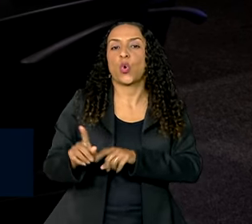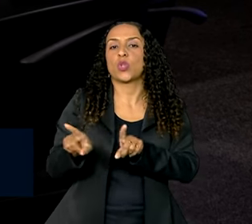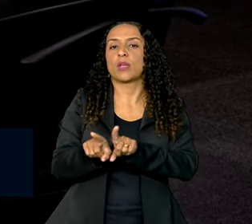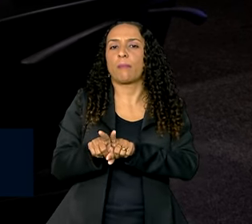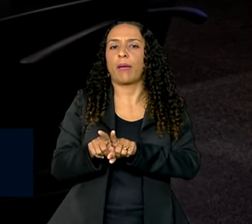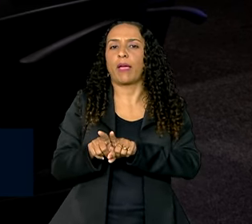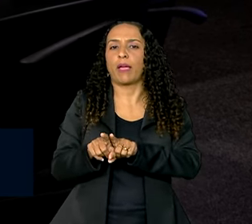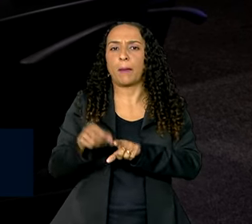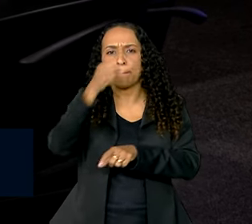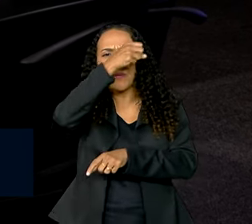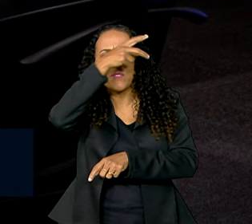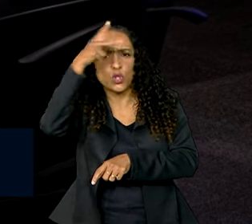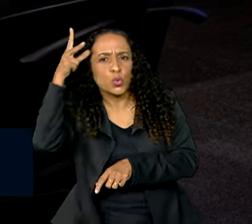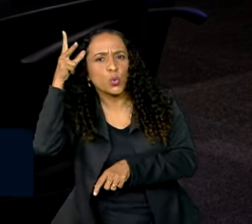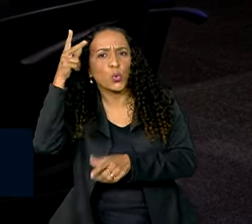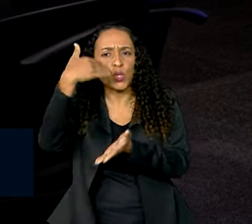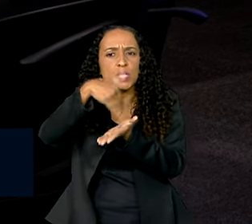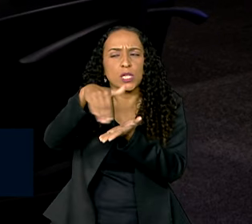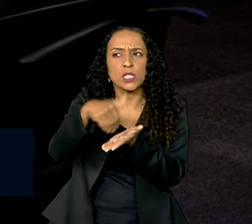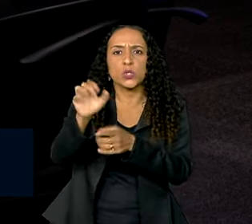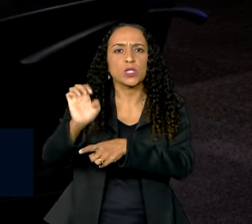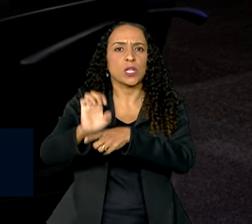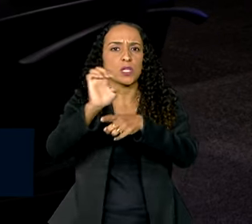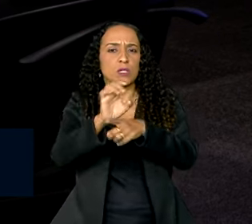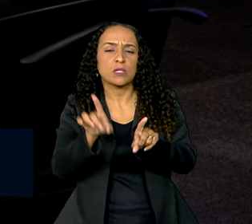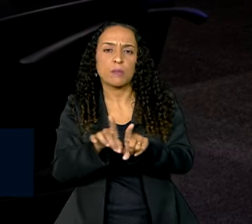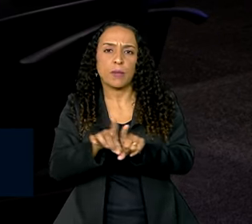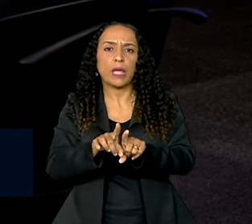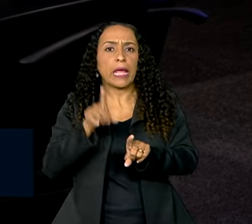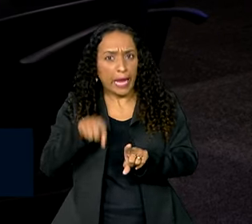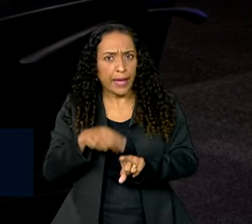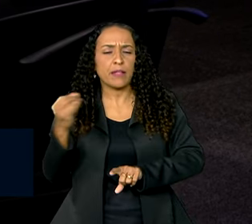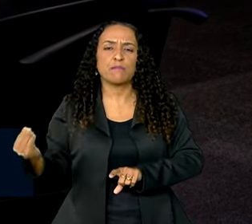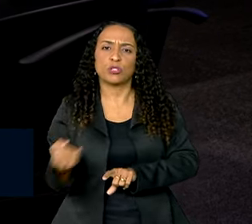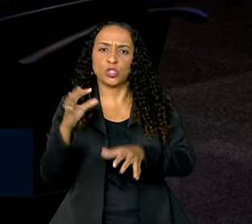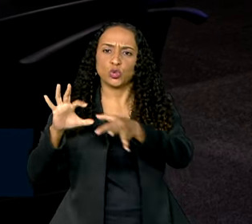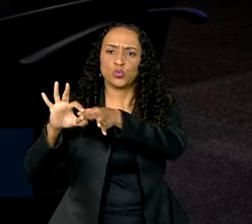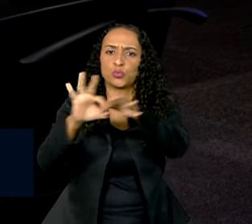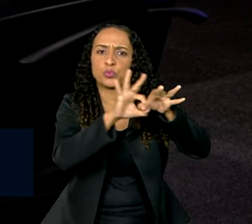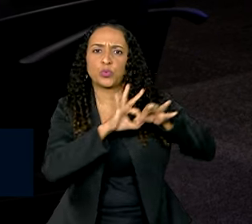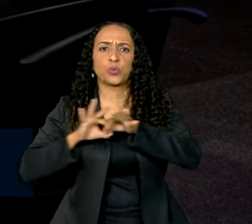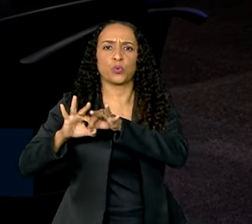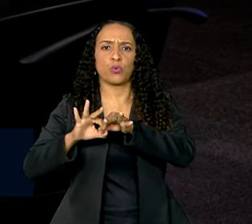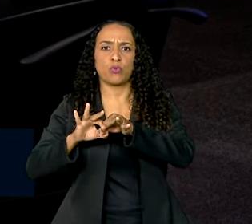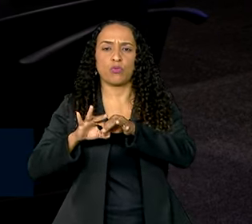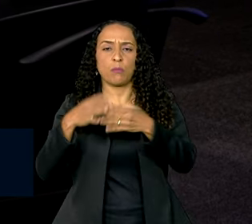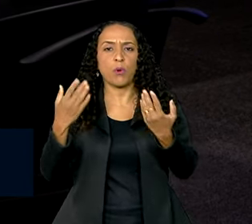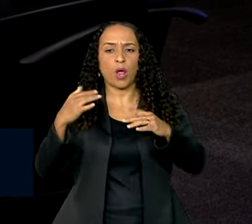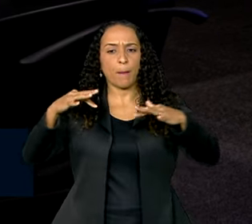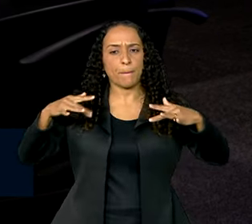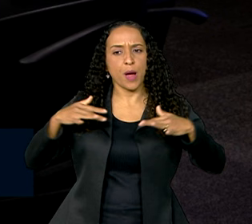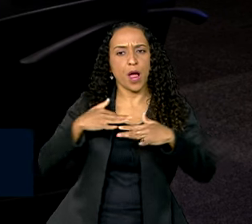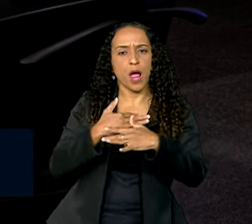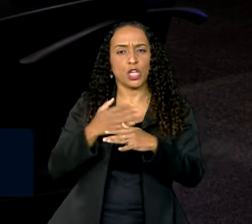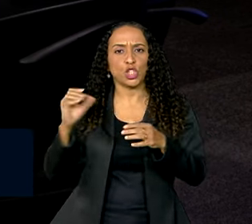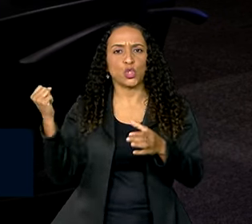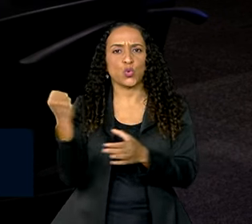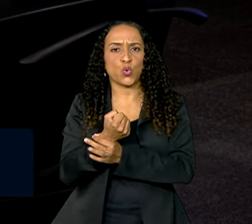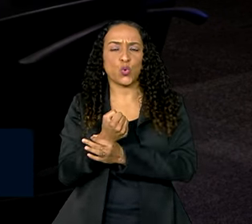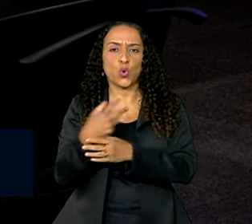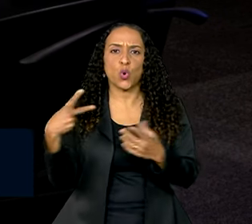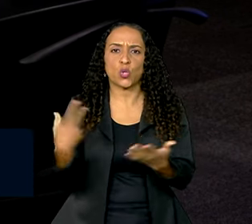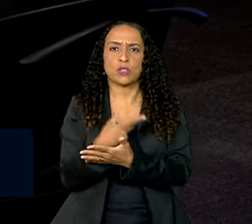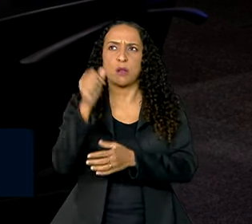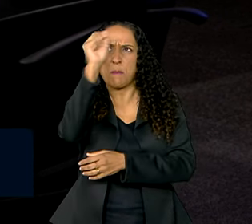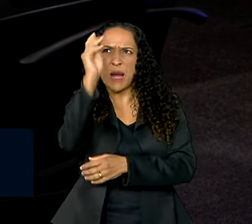né, o pessoal das prefeituras, das secretarias estaduais, ela é importante para que esse trânsito mais seguro ele ocorra no